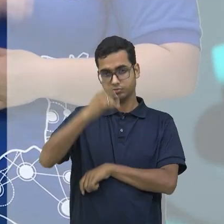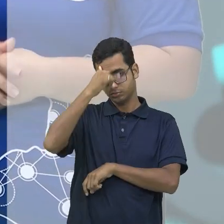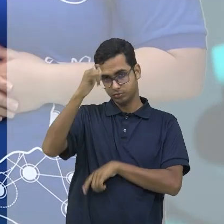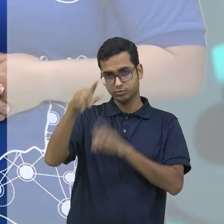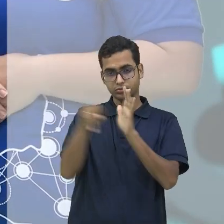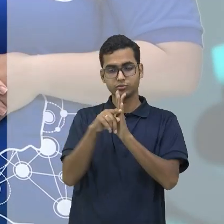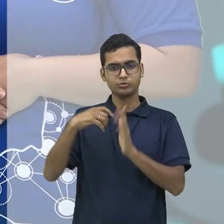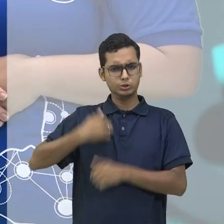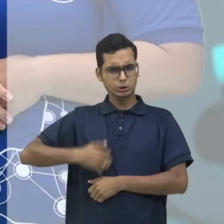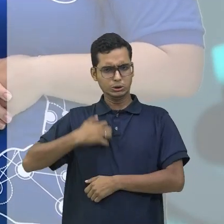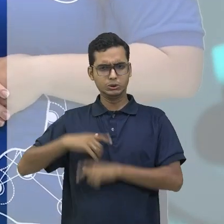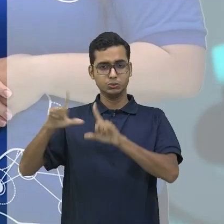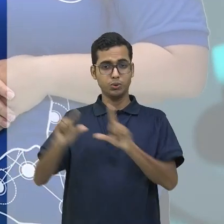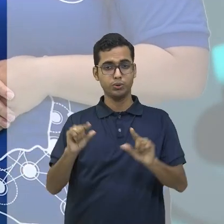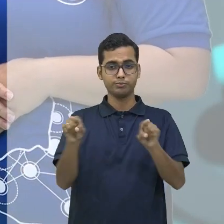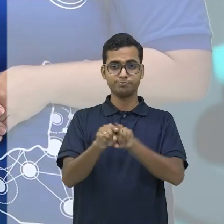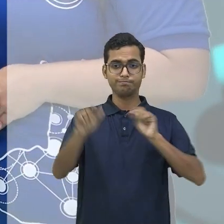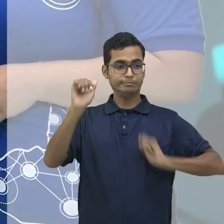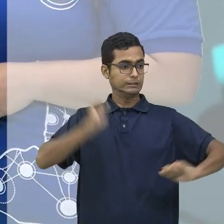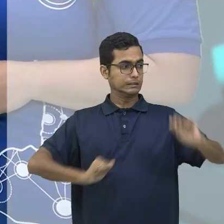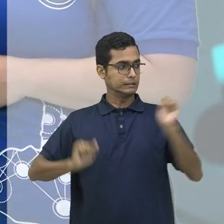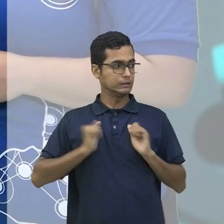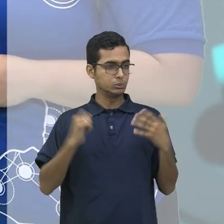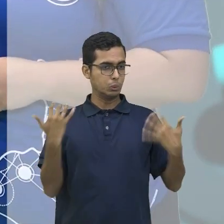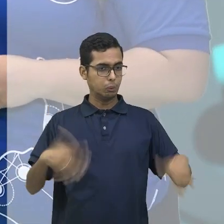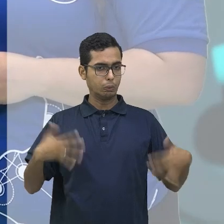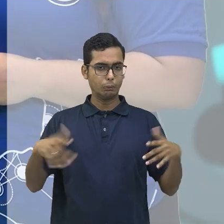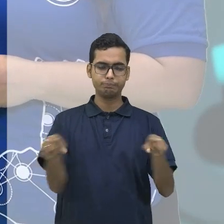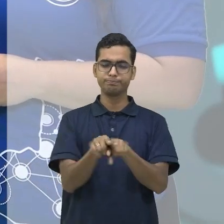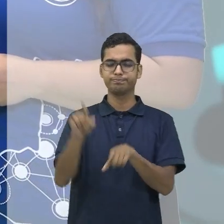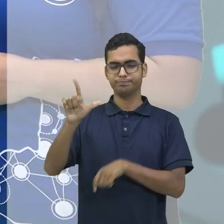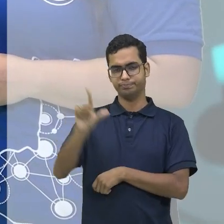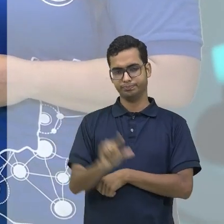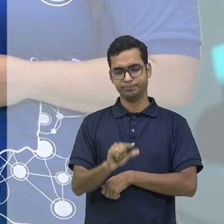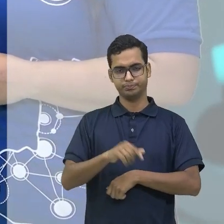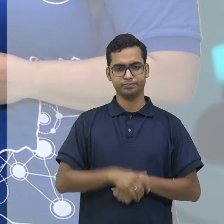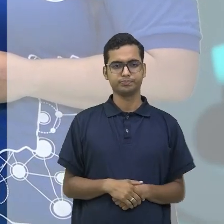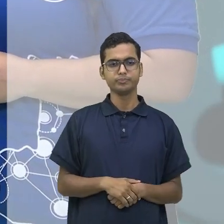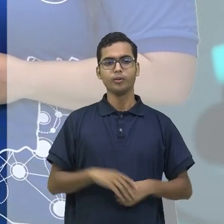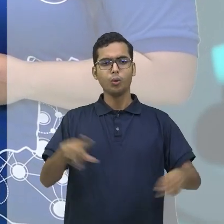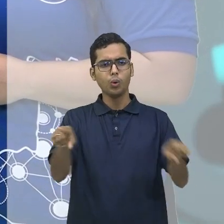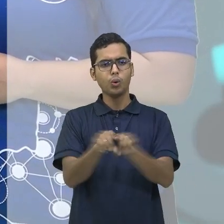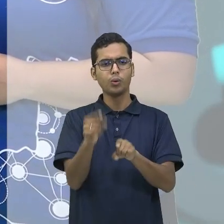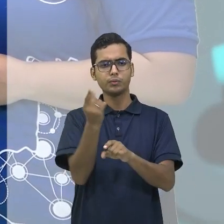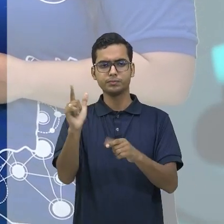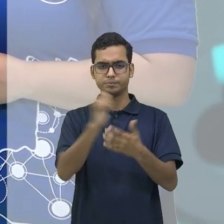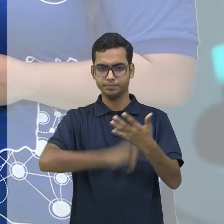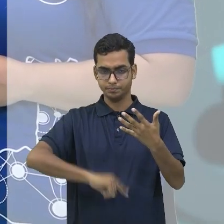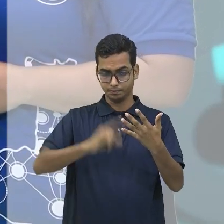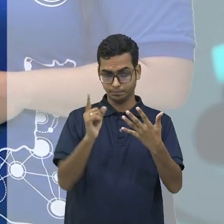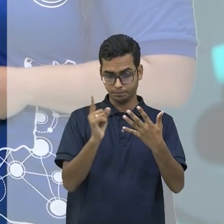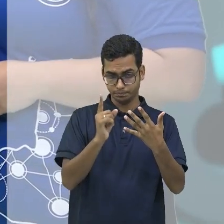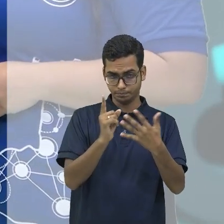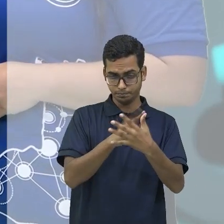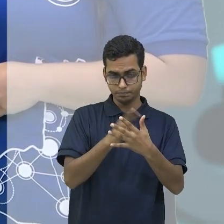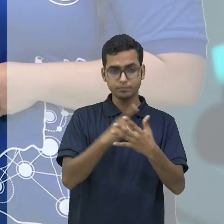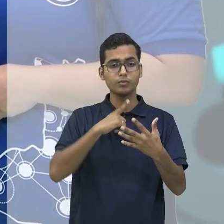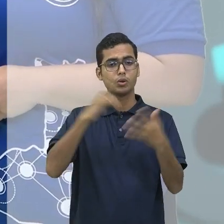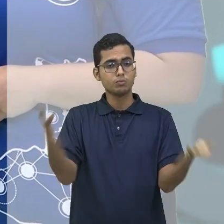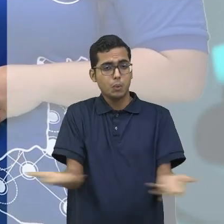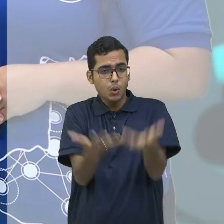e à diminuição da ansiedade também. Outro benefício, estimula o funcionamento